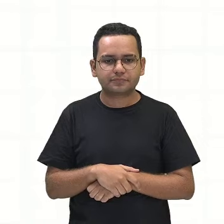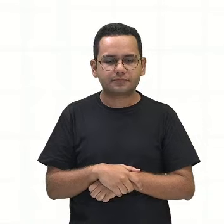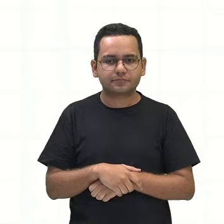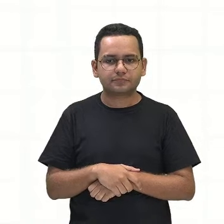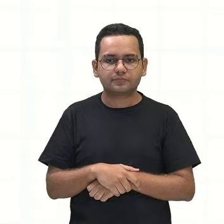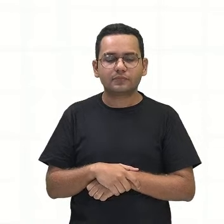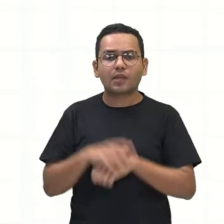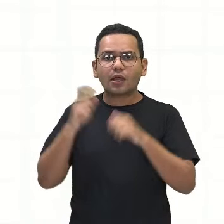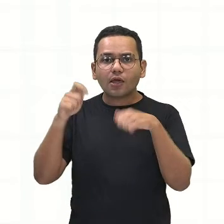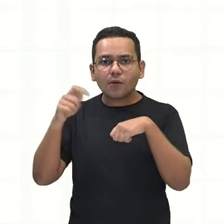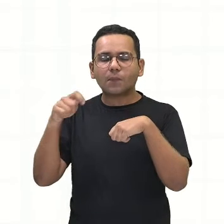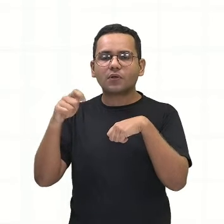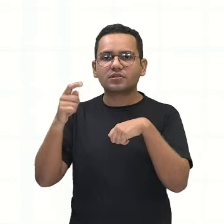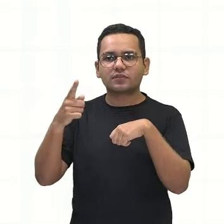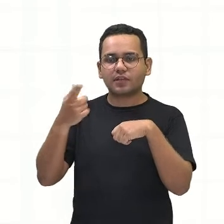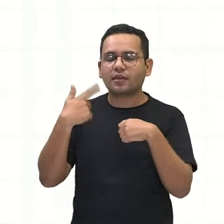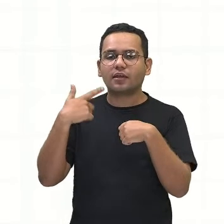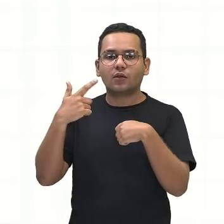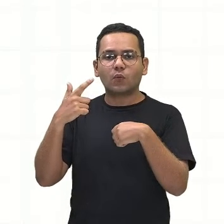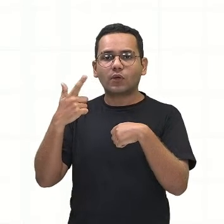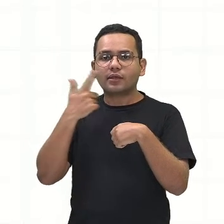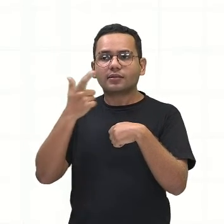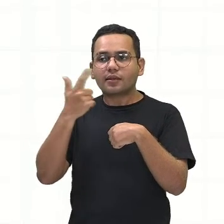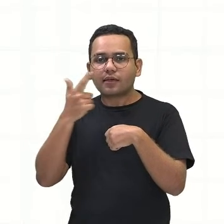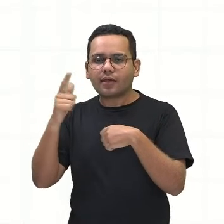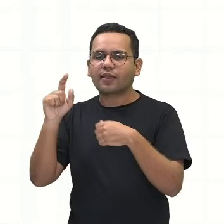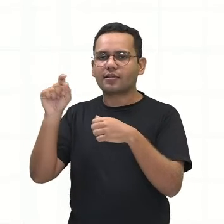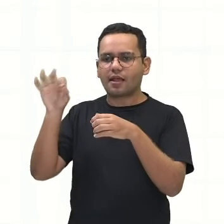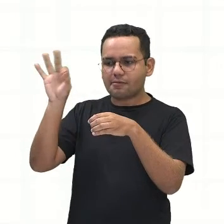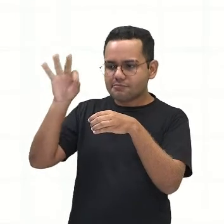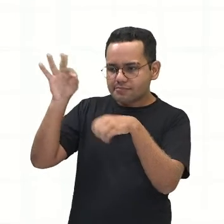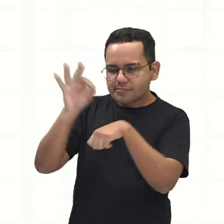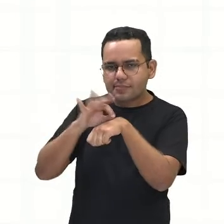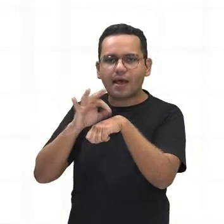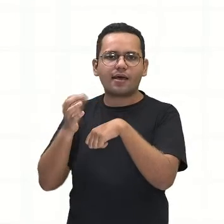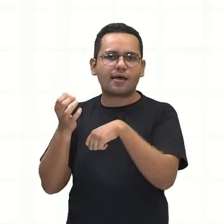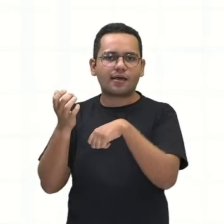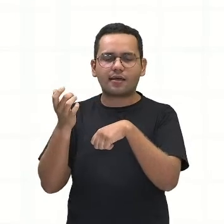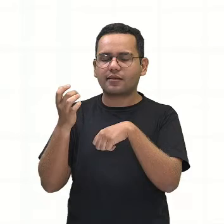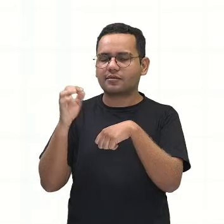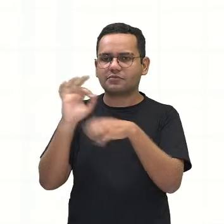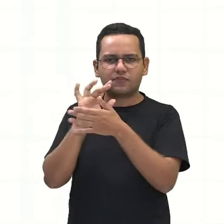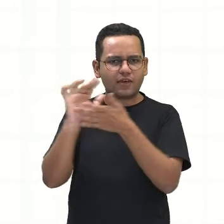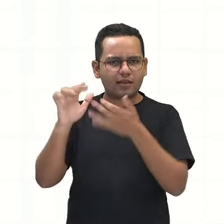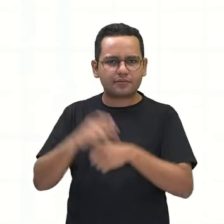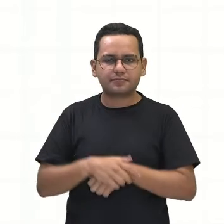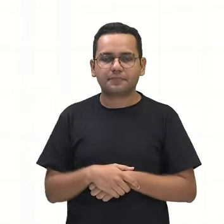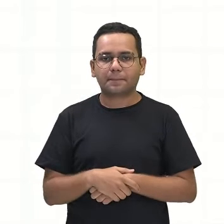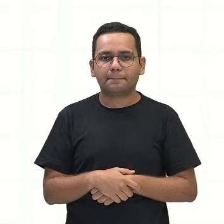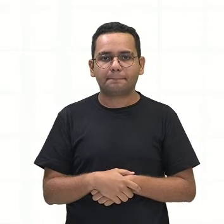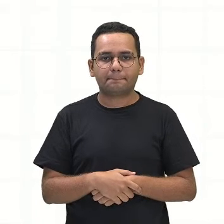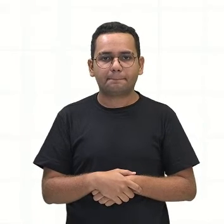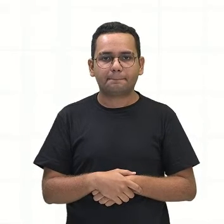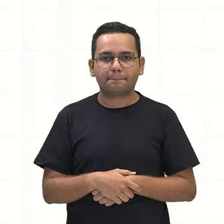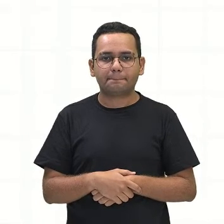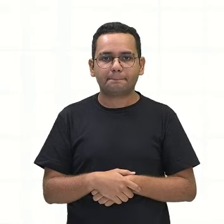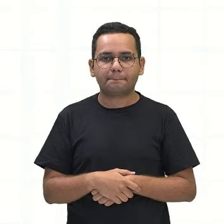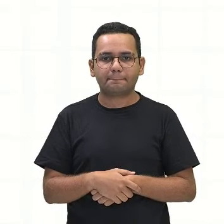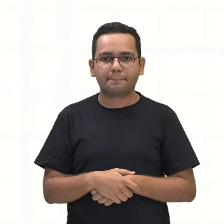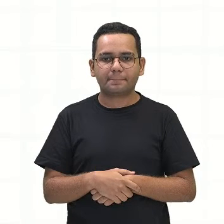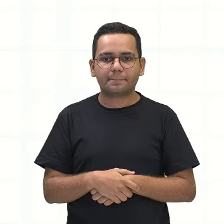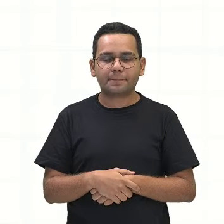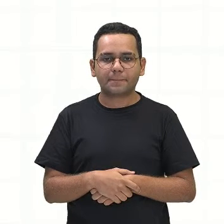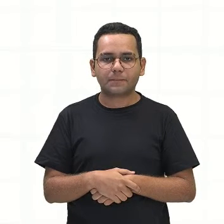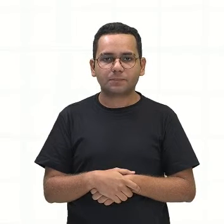podem atrair animais. Então, imaginem que abelhas vão lá pousar nessas flores, né, e outros insetos para